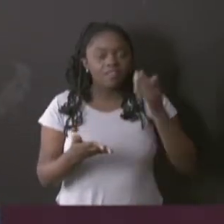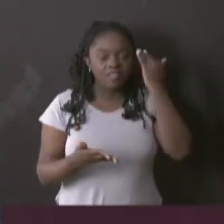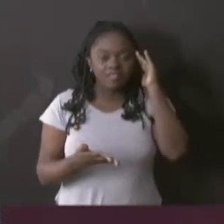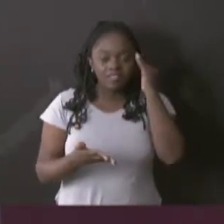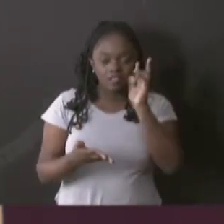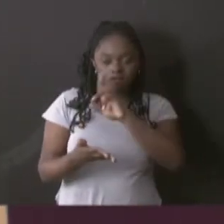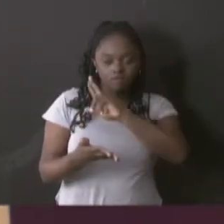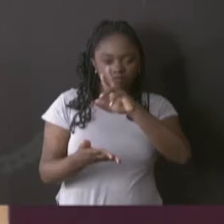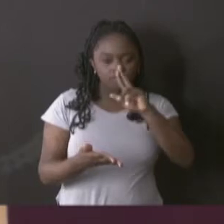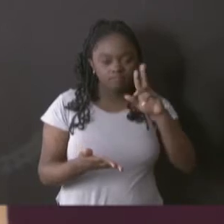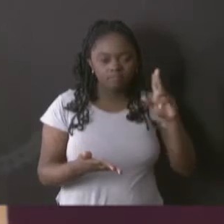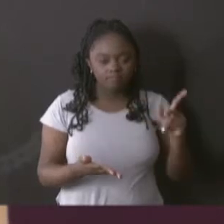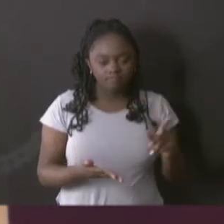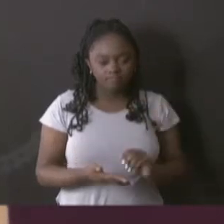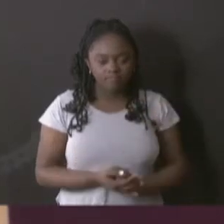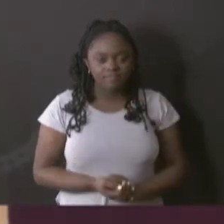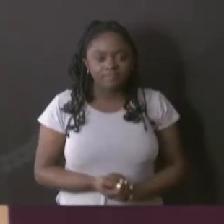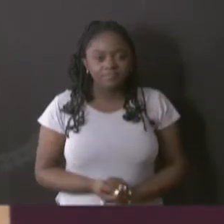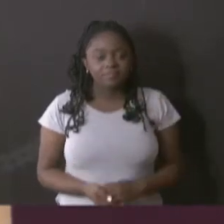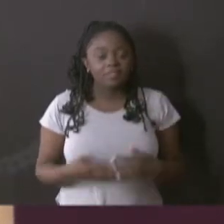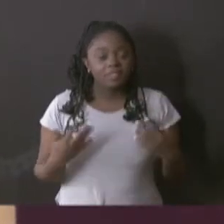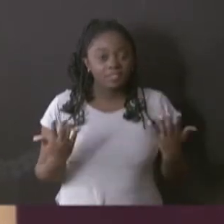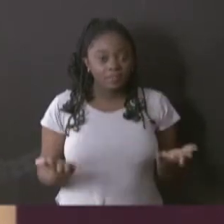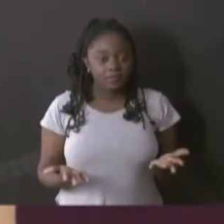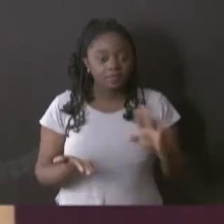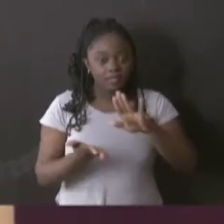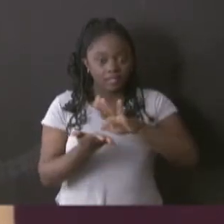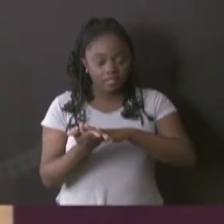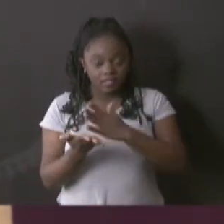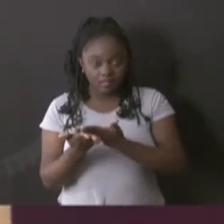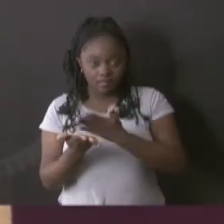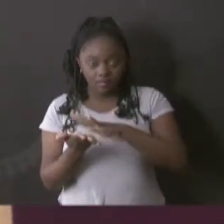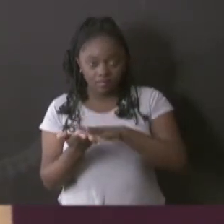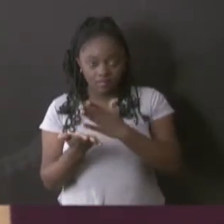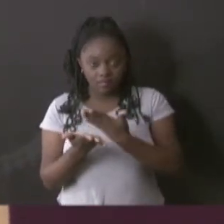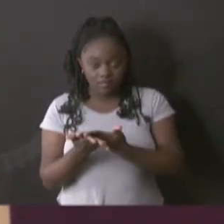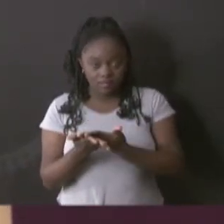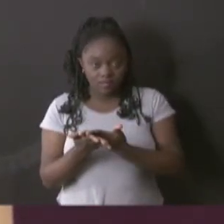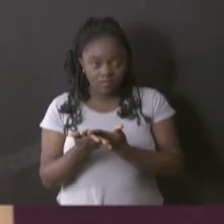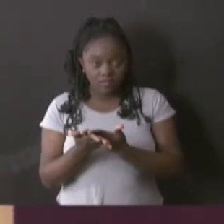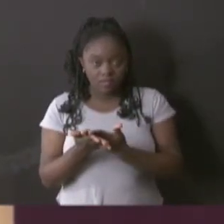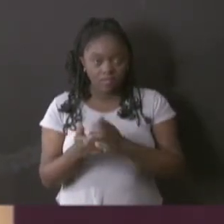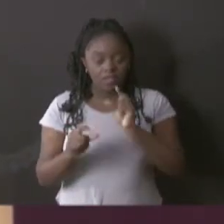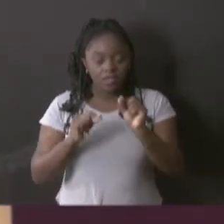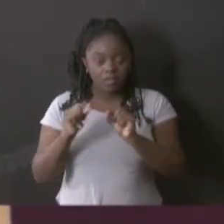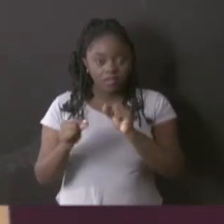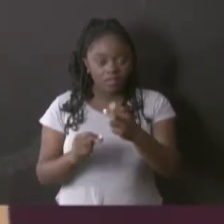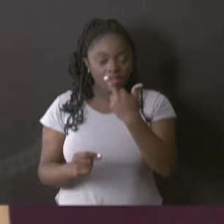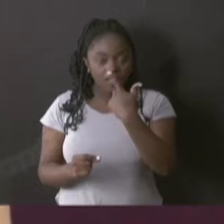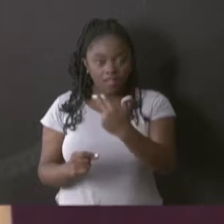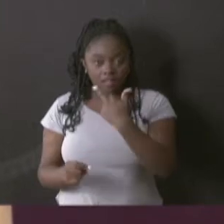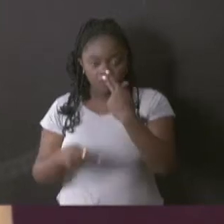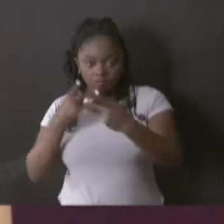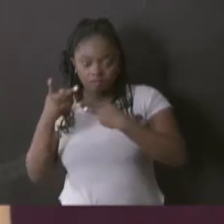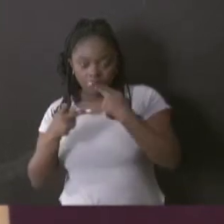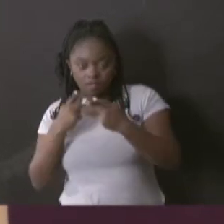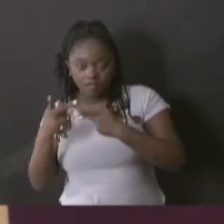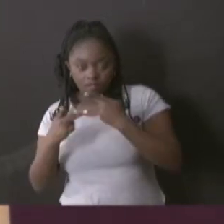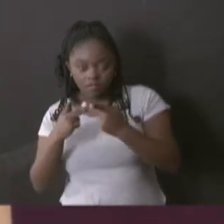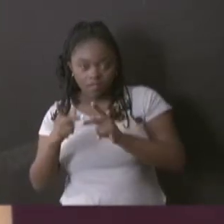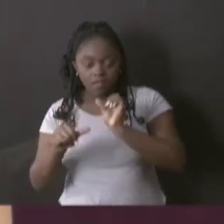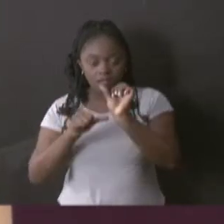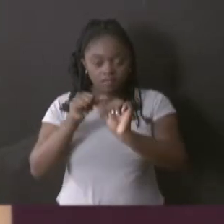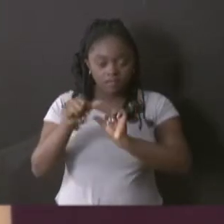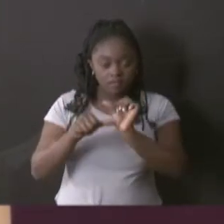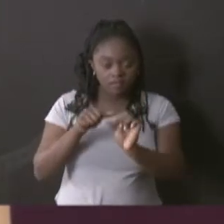diferenciado. Então, a interpretação é da língua falada para a língua sinalizada, né? Então,